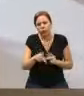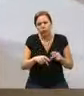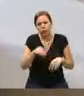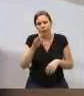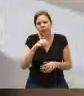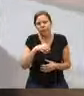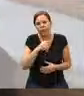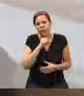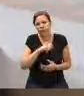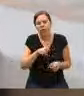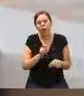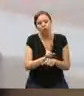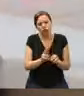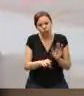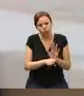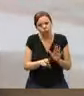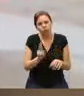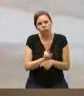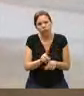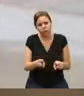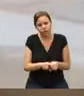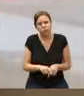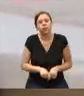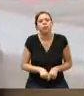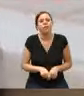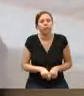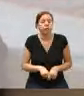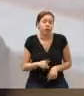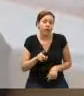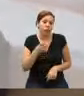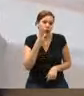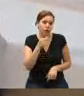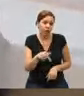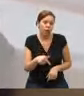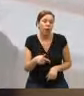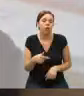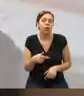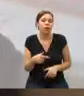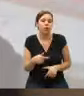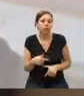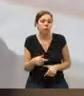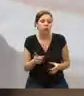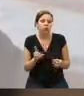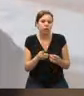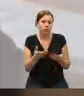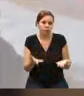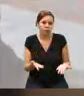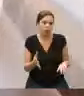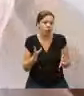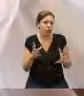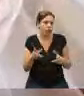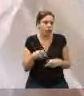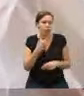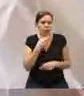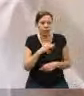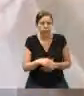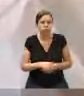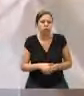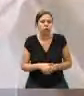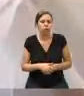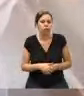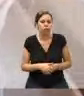velhos ajudam a cuidar também. Então, isso que eu falo do exercício de fraternidade, são todos irmãos,